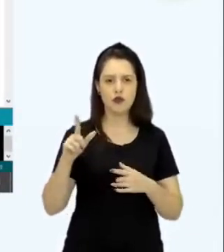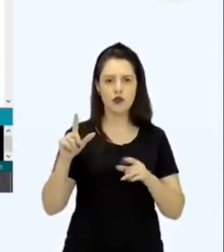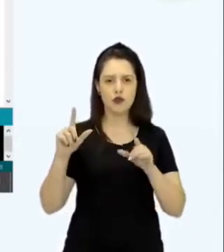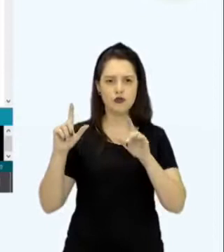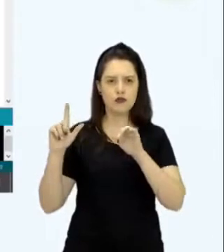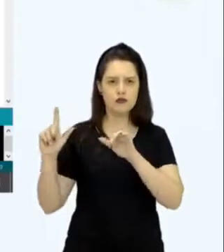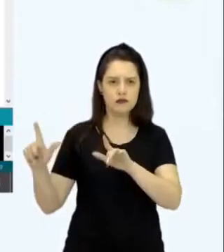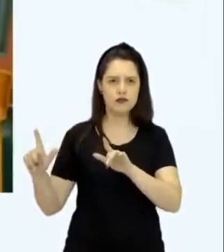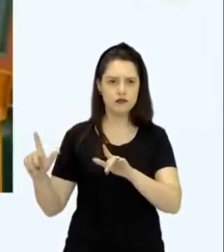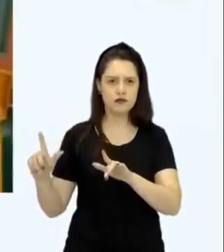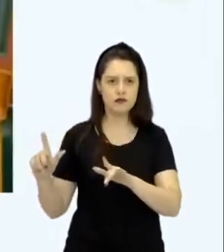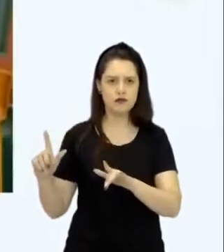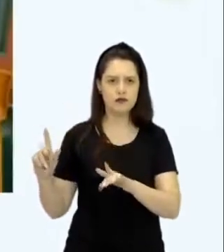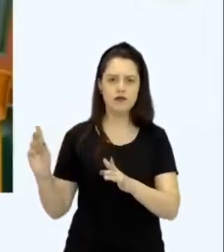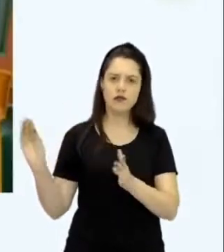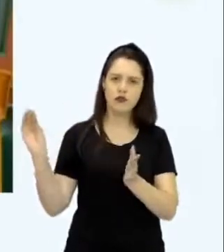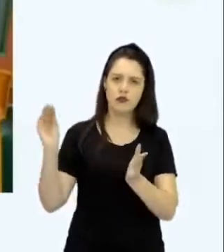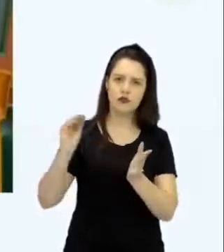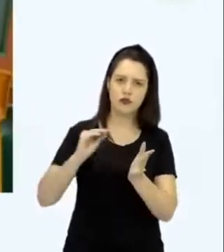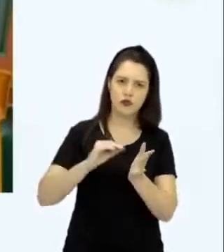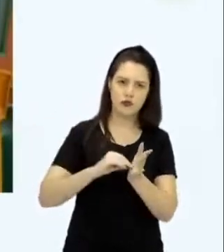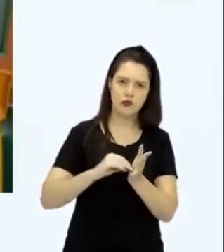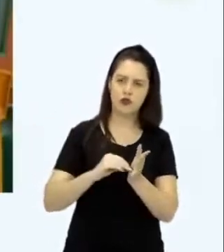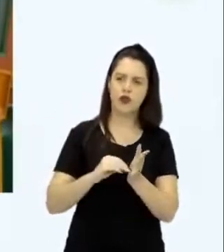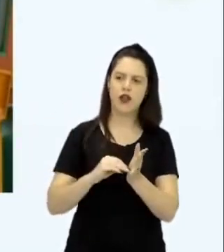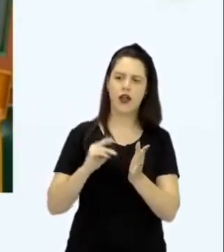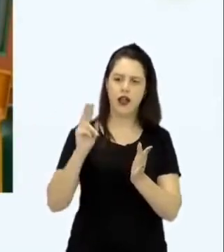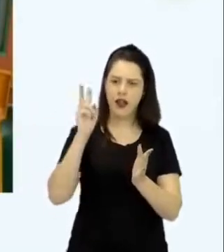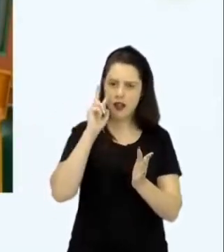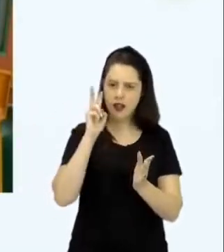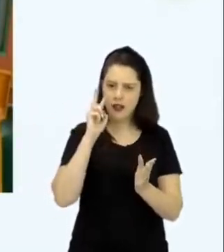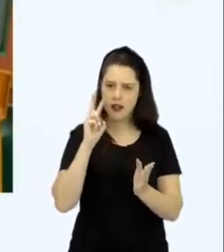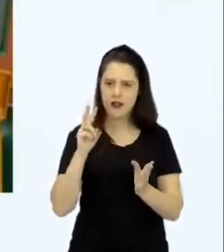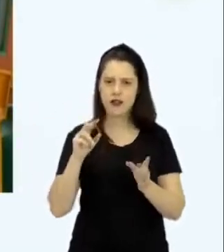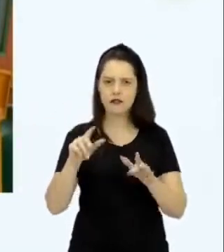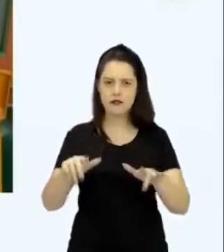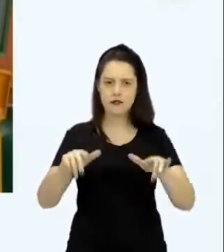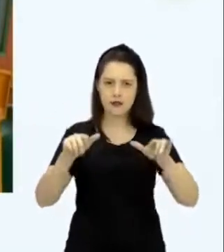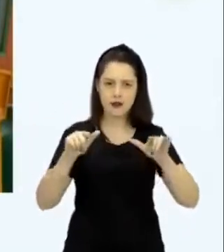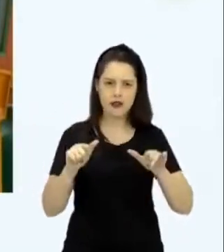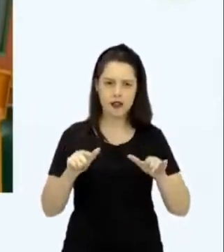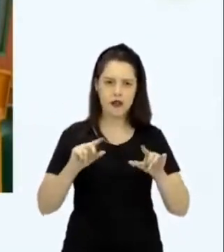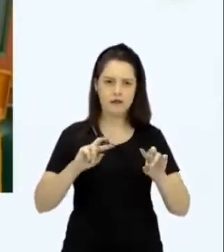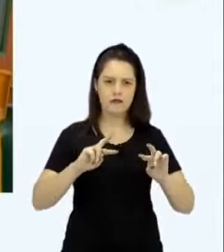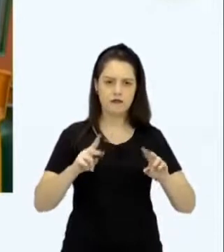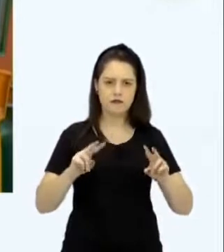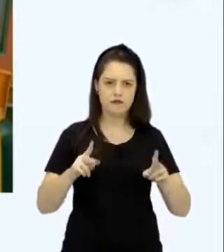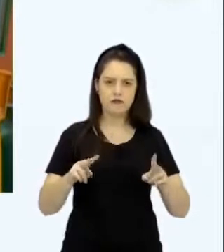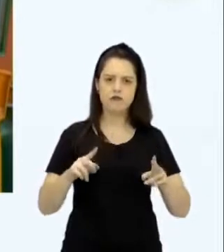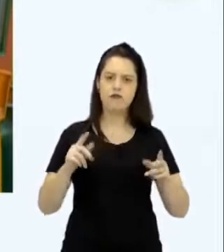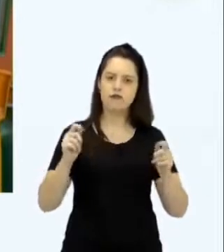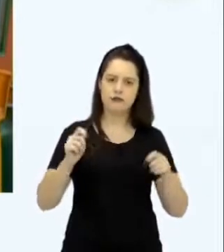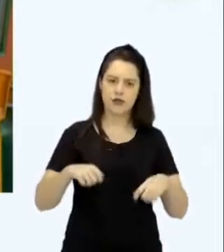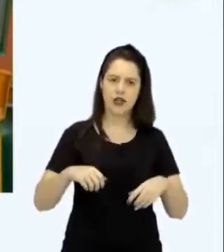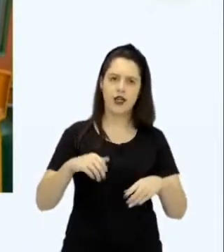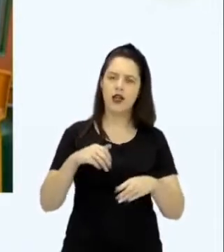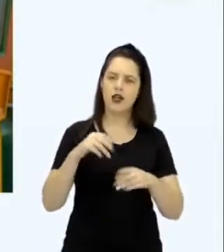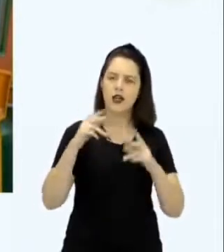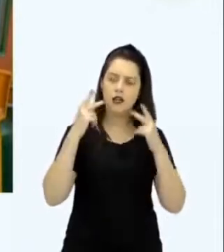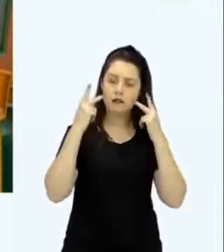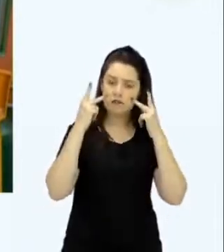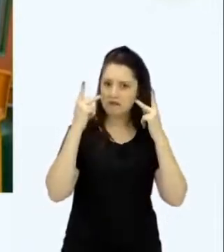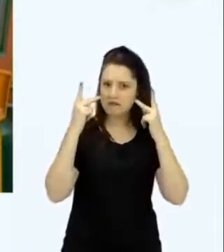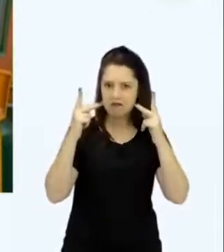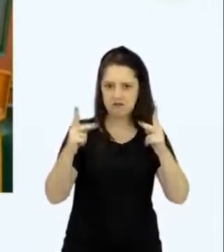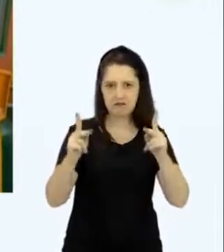definir qual é a placa. Lembra que eu comentei? Pode ser uma placa Arduino Uno, pode ser a Mega, a que você estiver utilizando. No